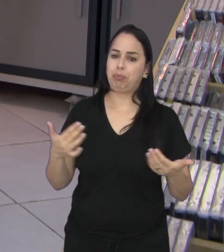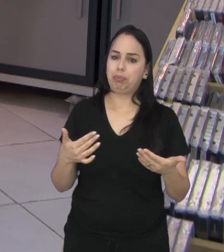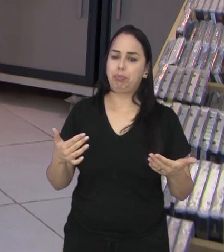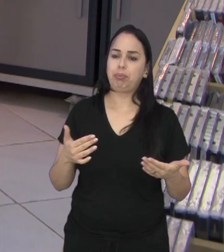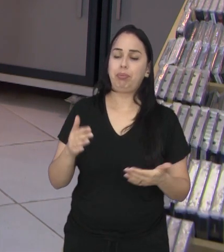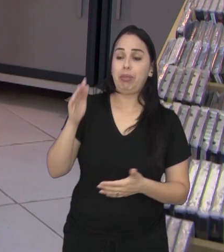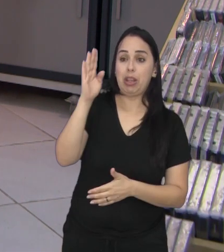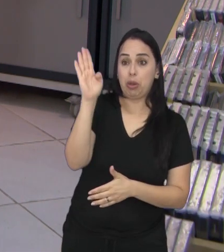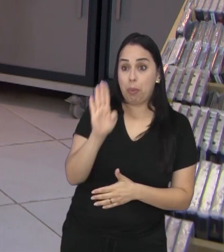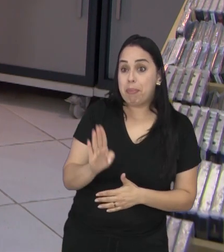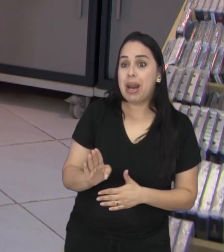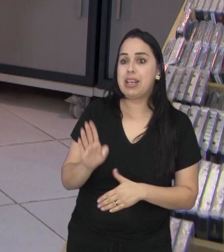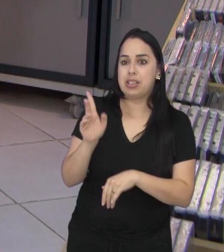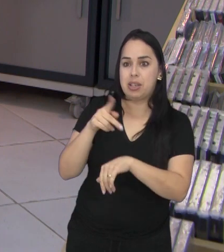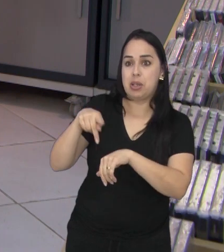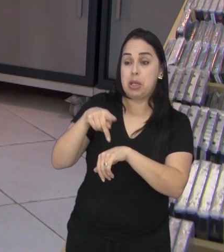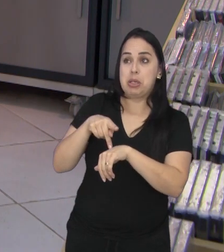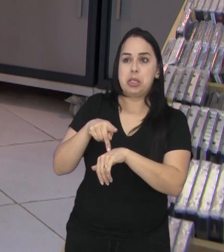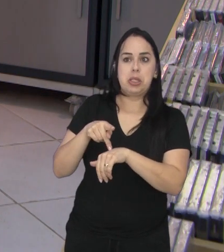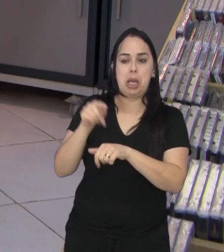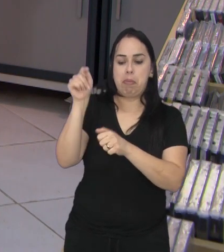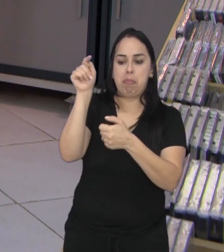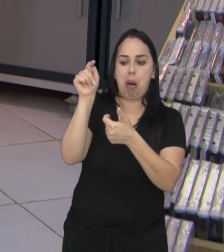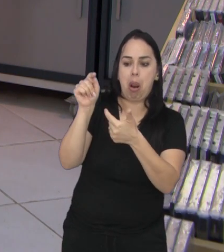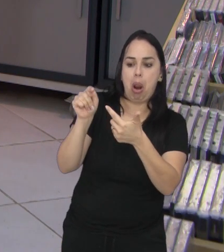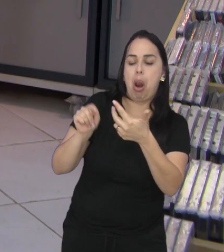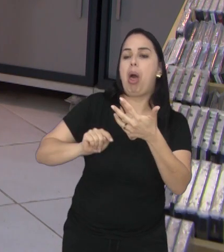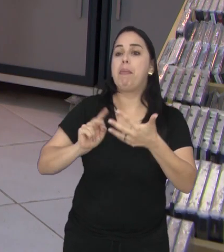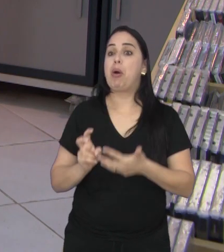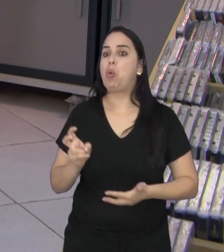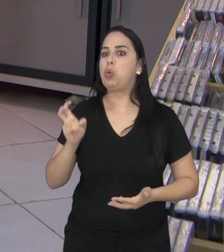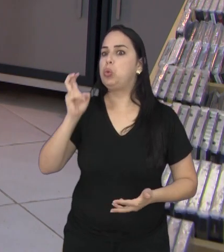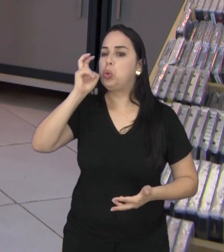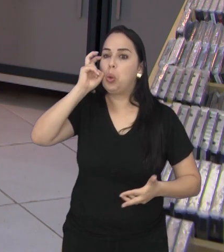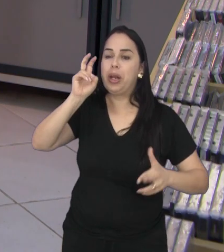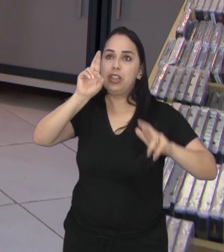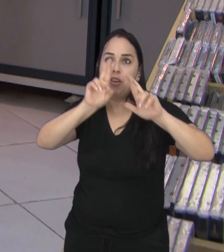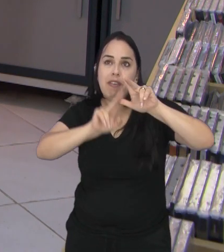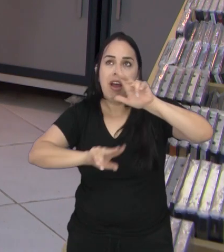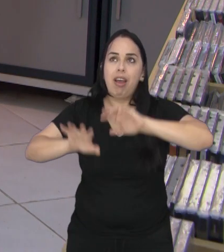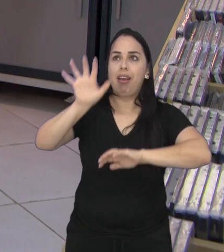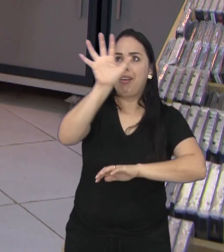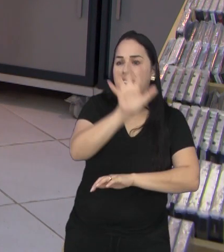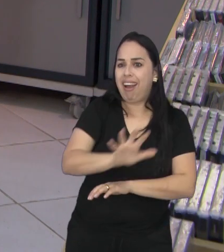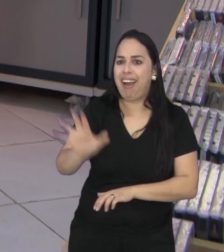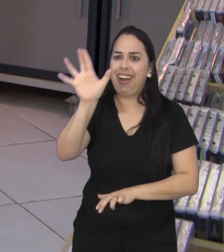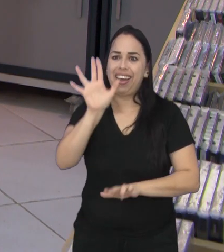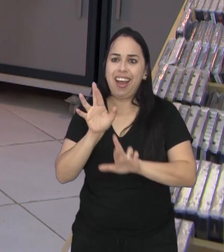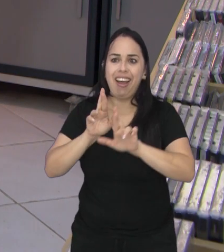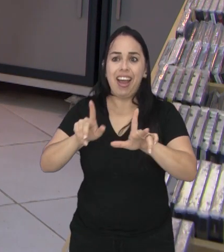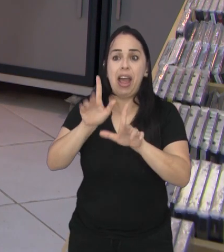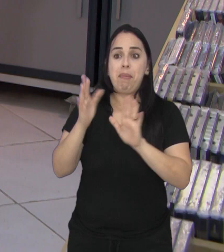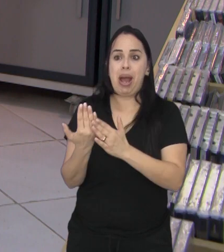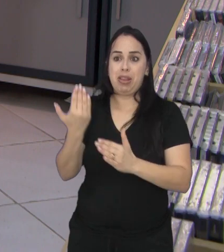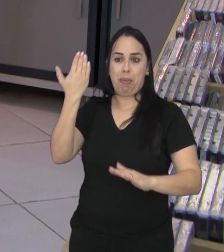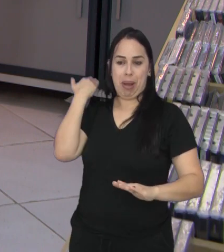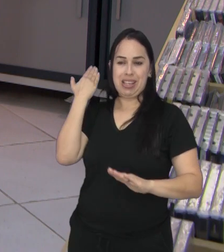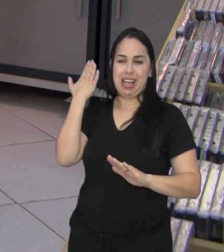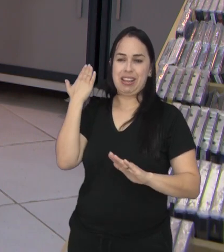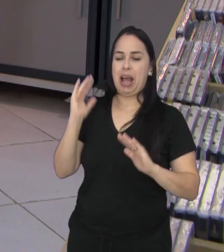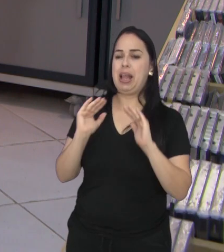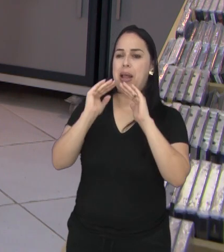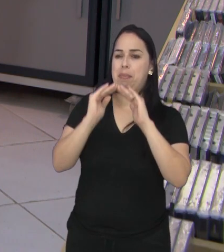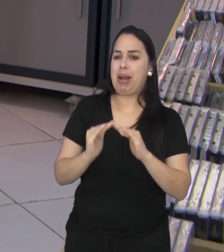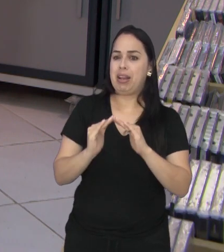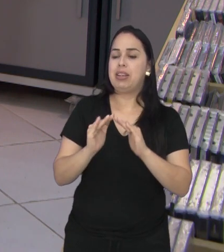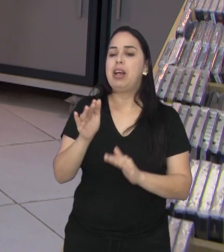no Brasil, que é multicultural, né, muito plural. E isso é incrível, mas naquela época a periferia,